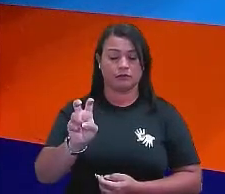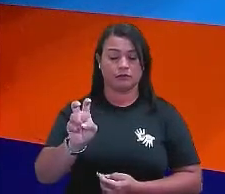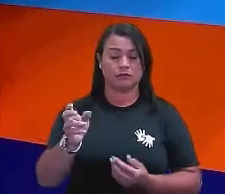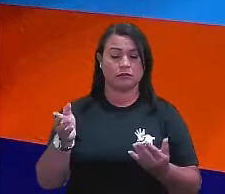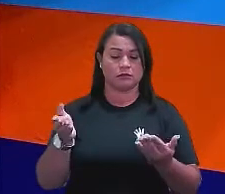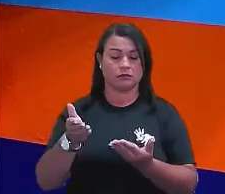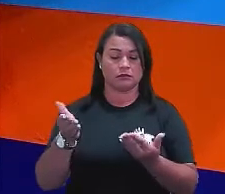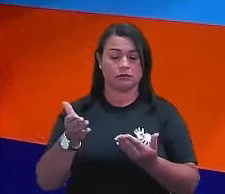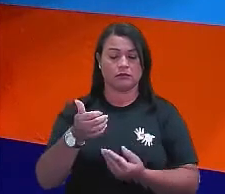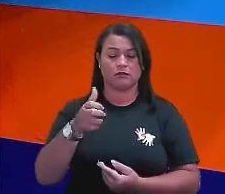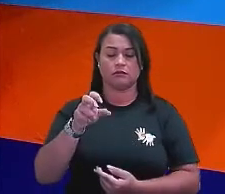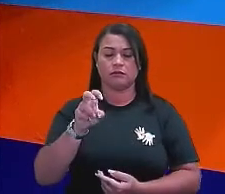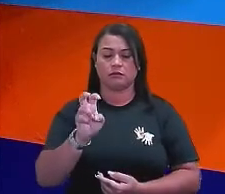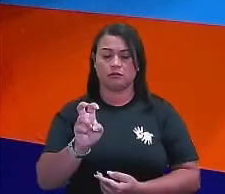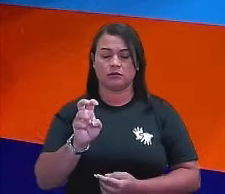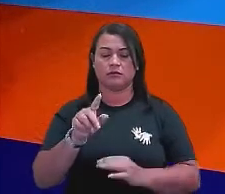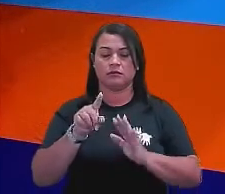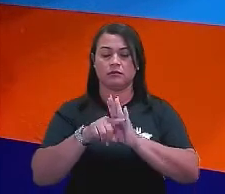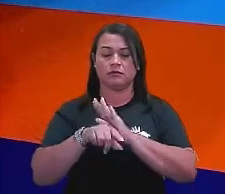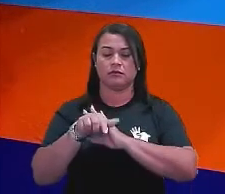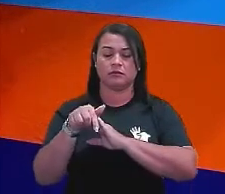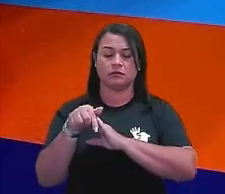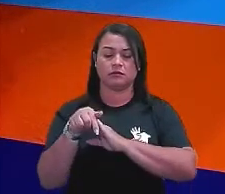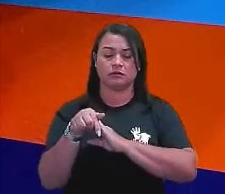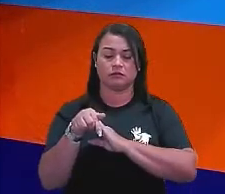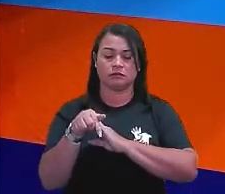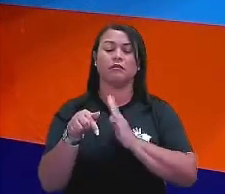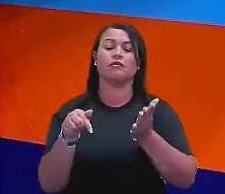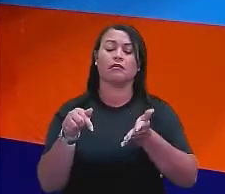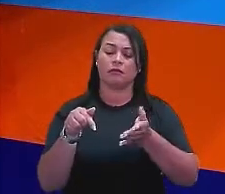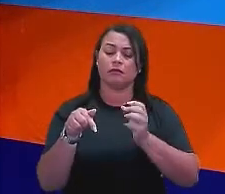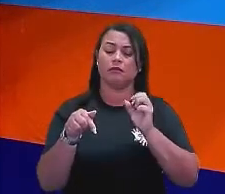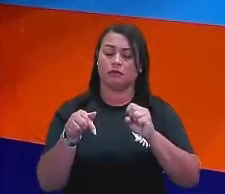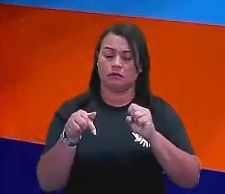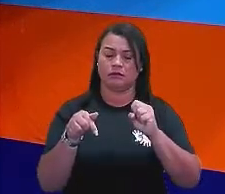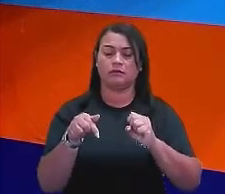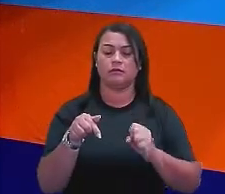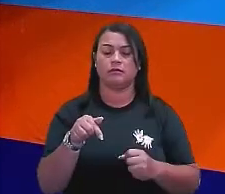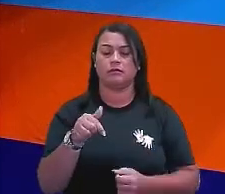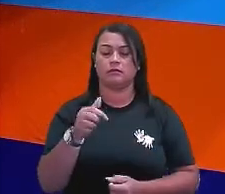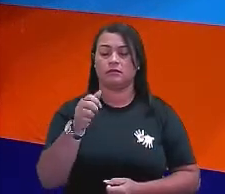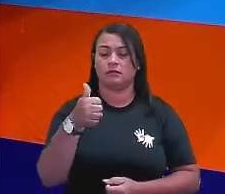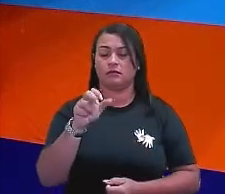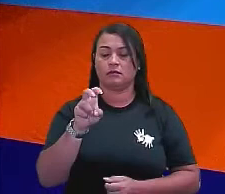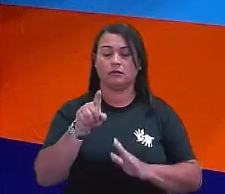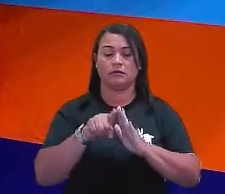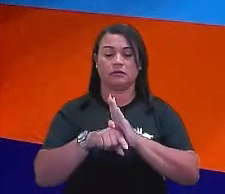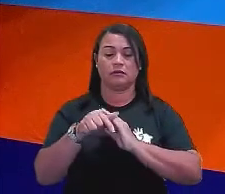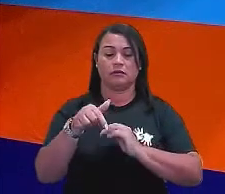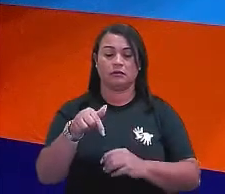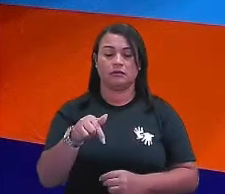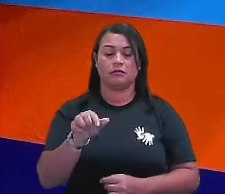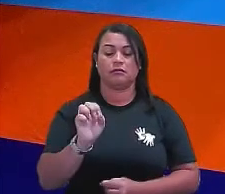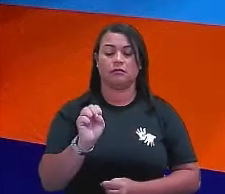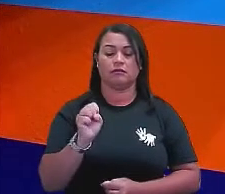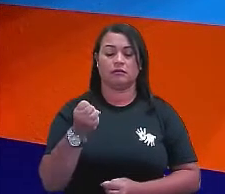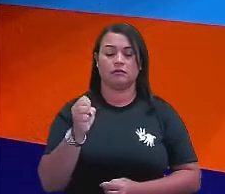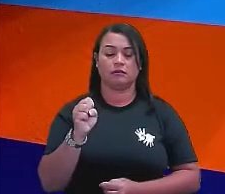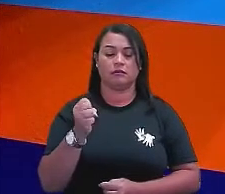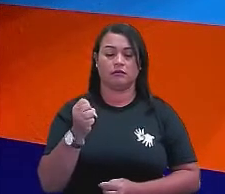tenho 15 menos 7. Agora eu posso fazer. 15 menos 7 vai dar